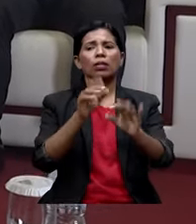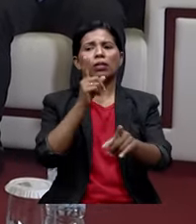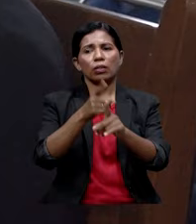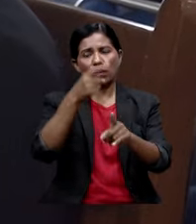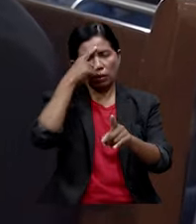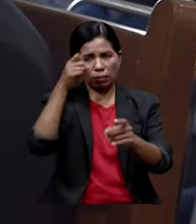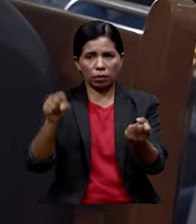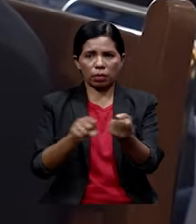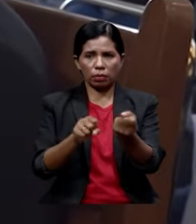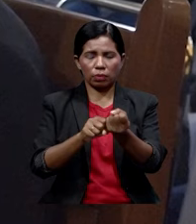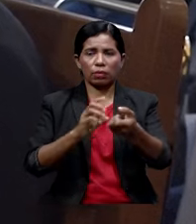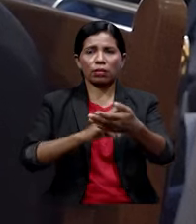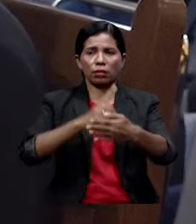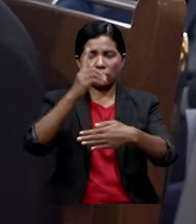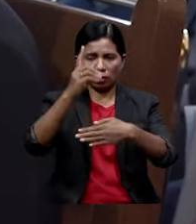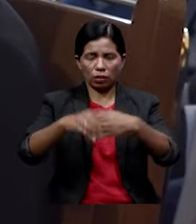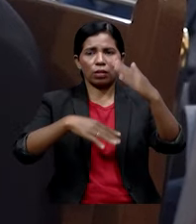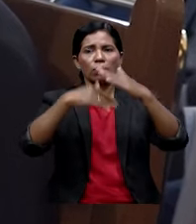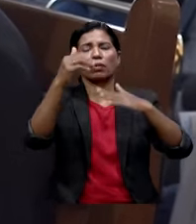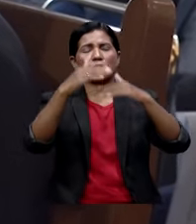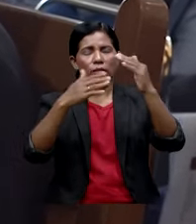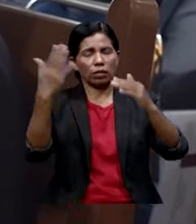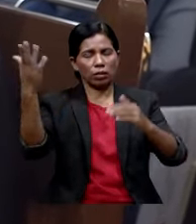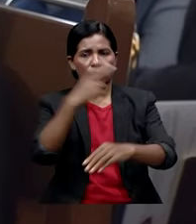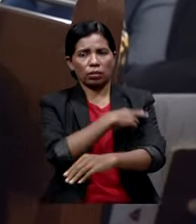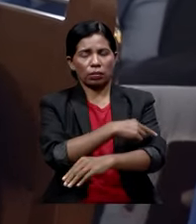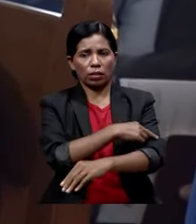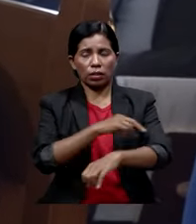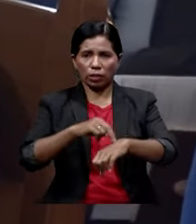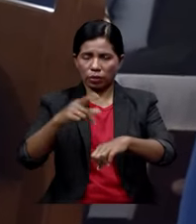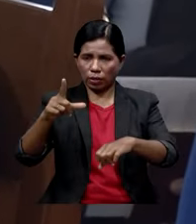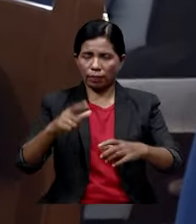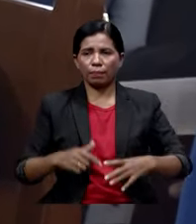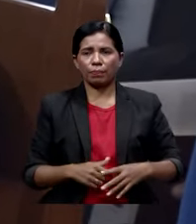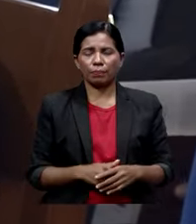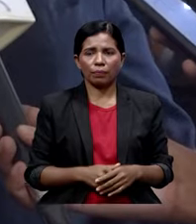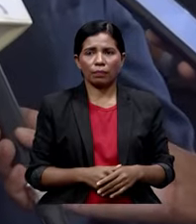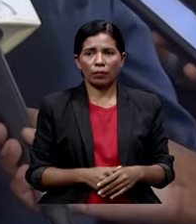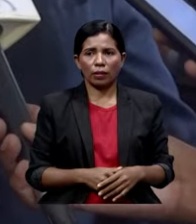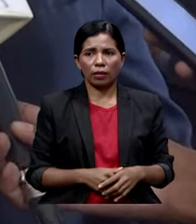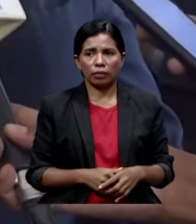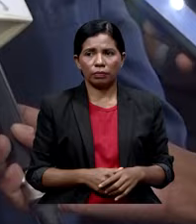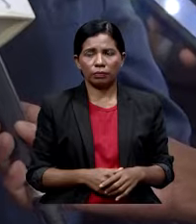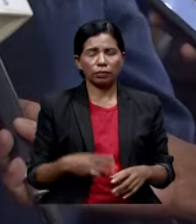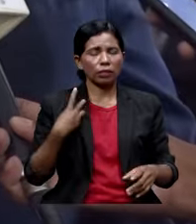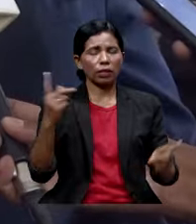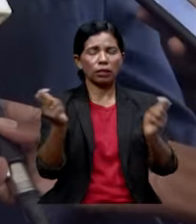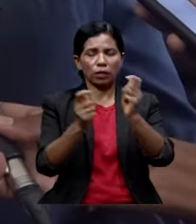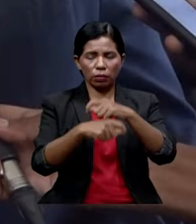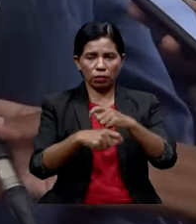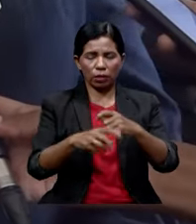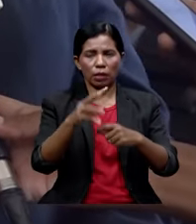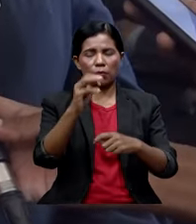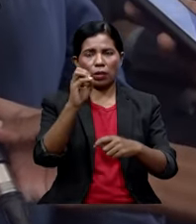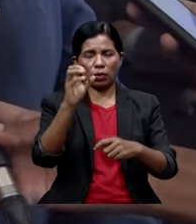também contribui para o desenvolvimento da infraestrutura e Hospital Nacional Nien. Houve um acordo, a troca de notas entre o governo